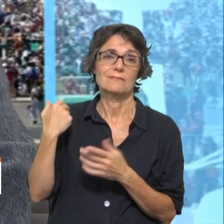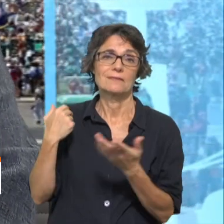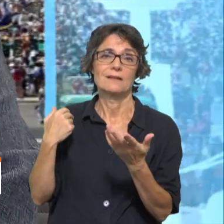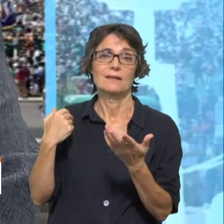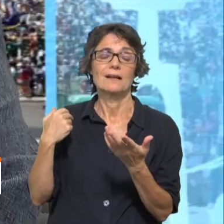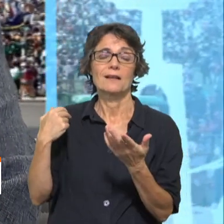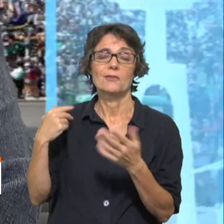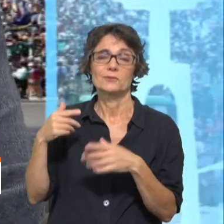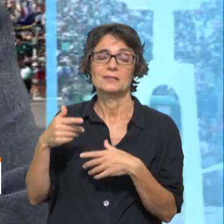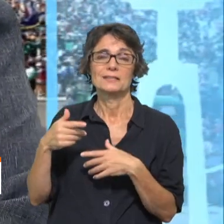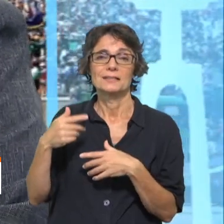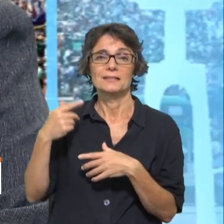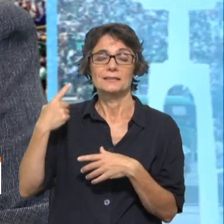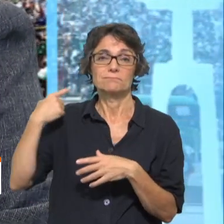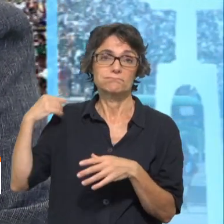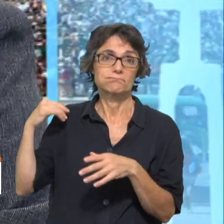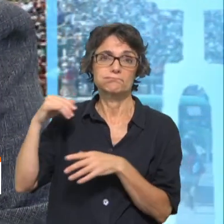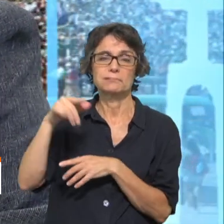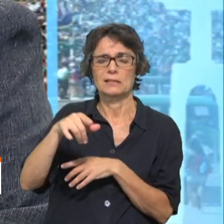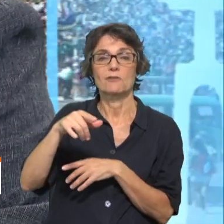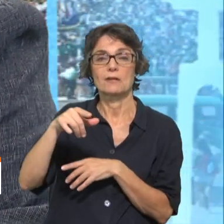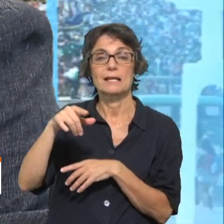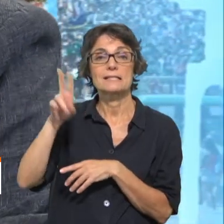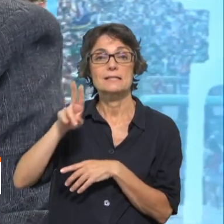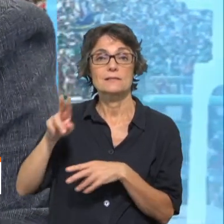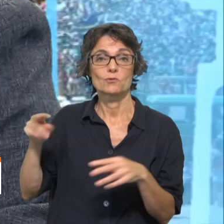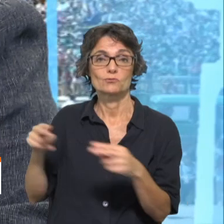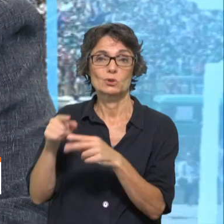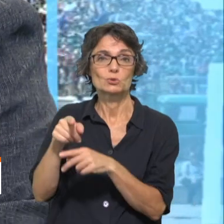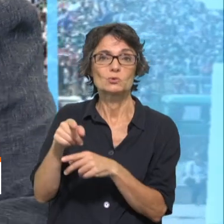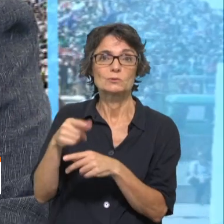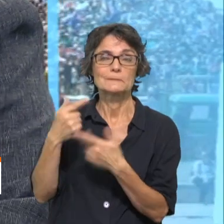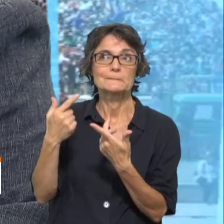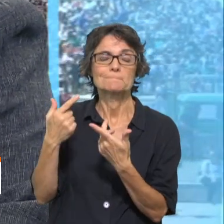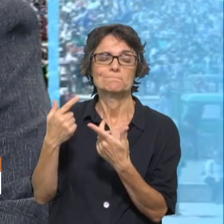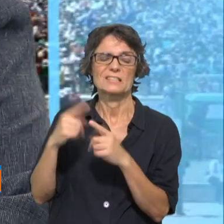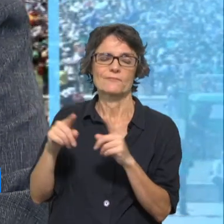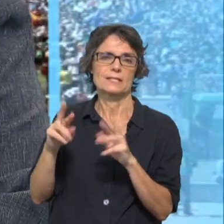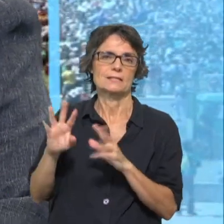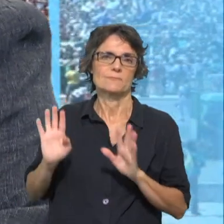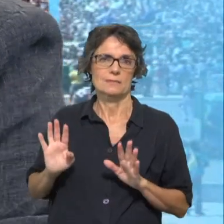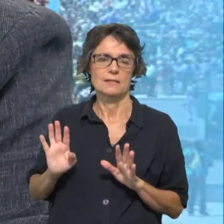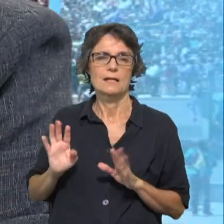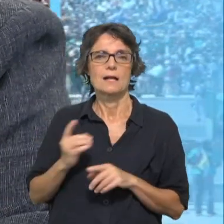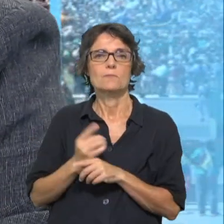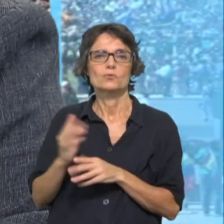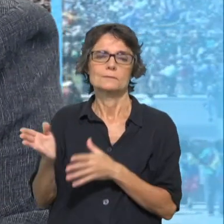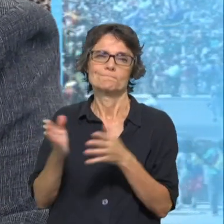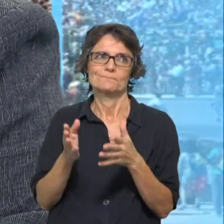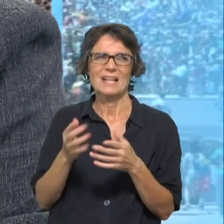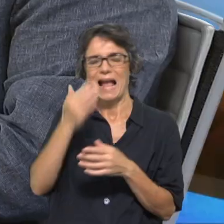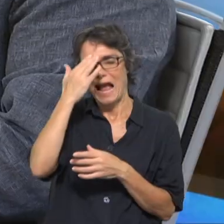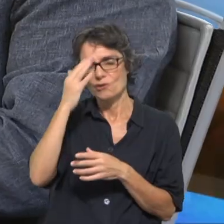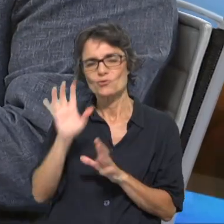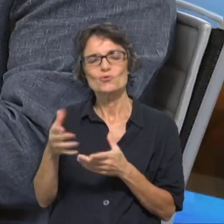está na bagagem agora que nos estamos a preparar para a segunda sessão. Vamos tentar chamar as coisas pelo nome, mas foi o que é importante. Foi dado um passo atrás. Foi